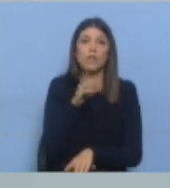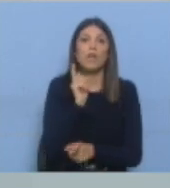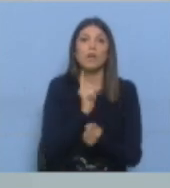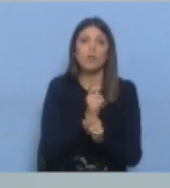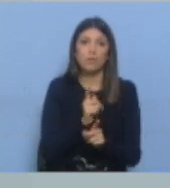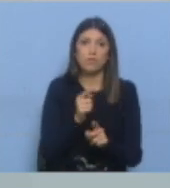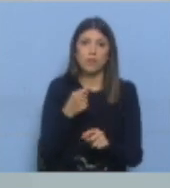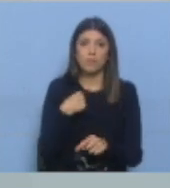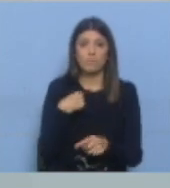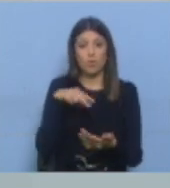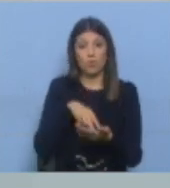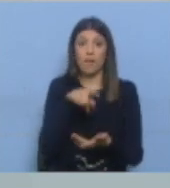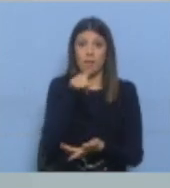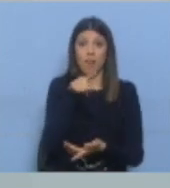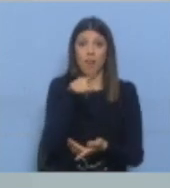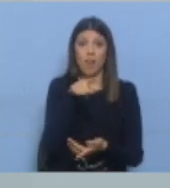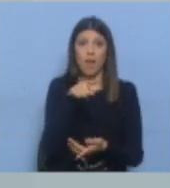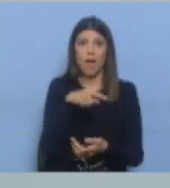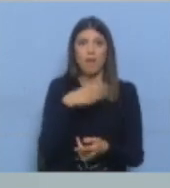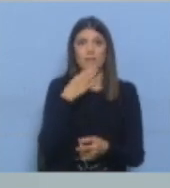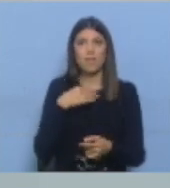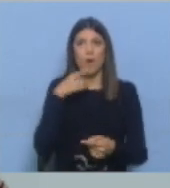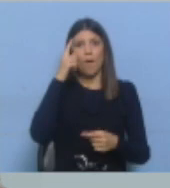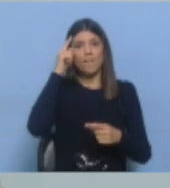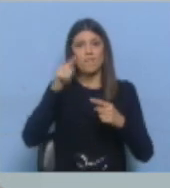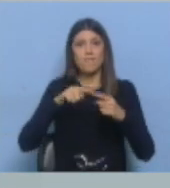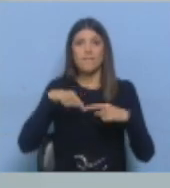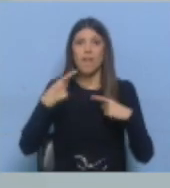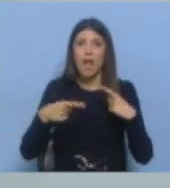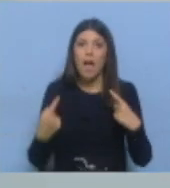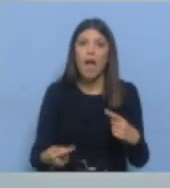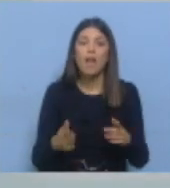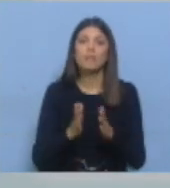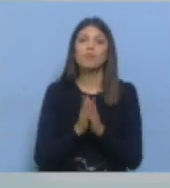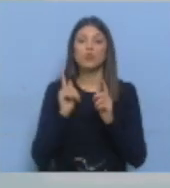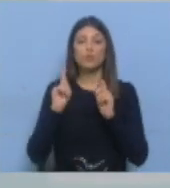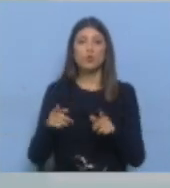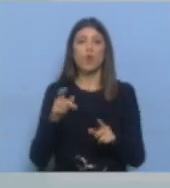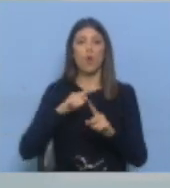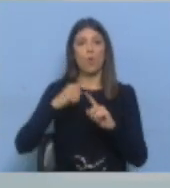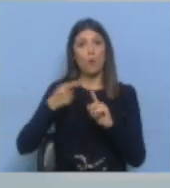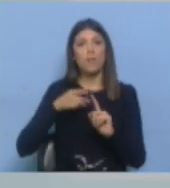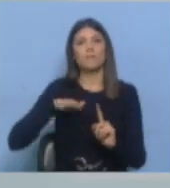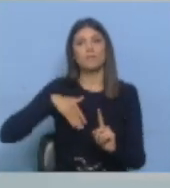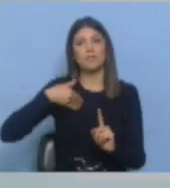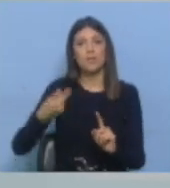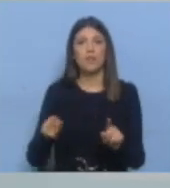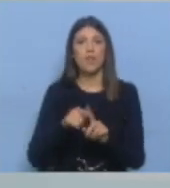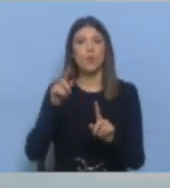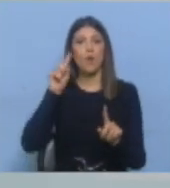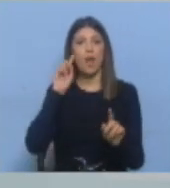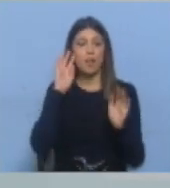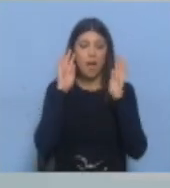lá também e me impressionou muito, foi o facto de ele ter proclamado o ano da misericórdia, que também é muito definidor, esta atenção ao outro e o